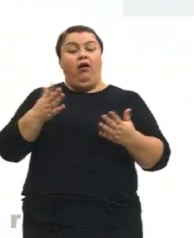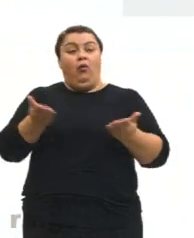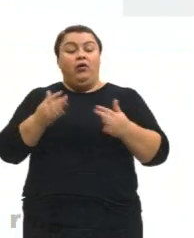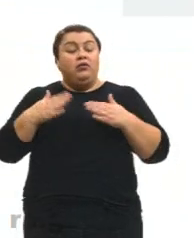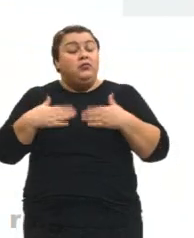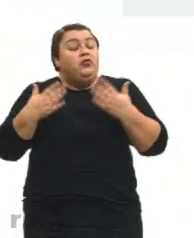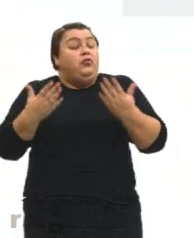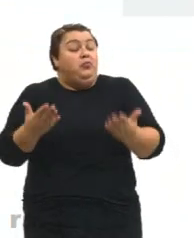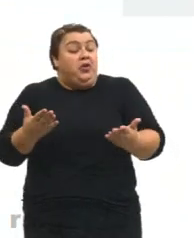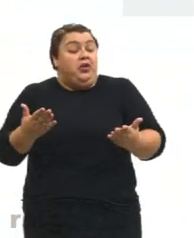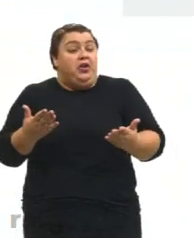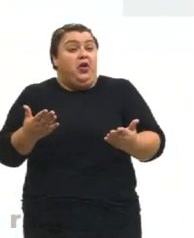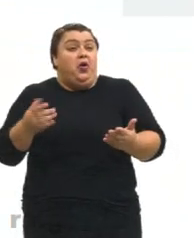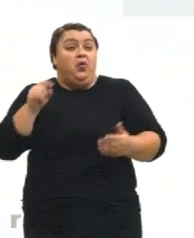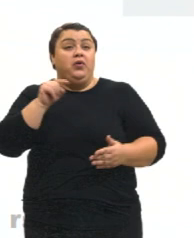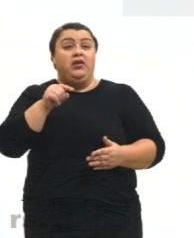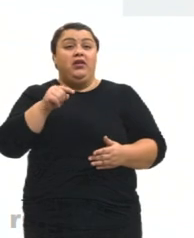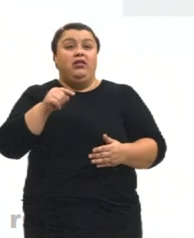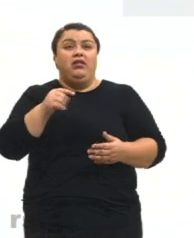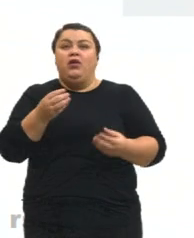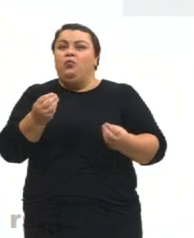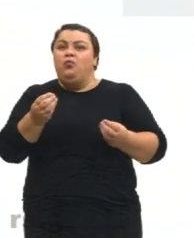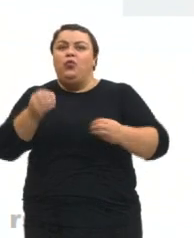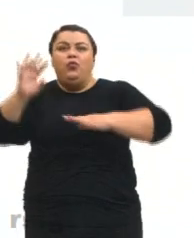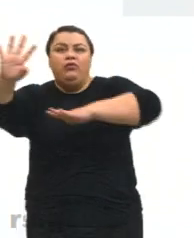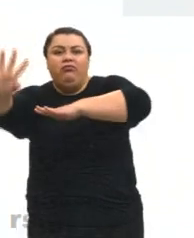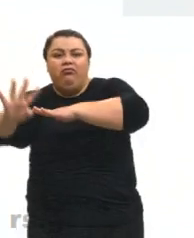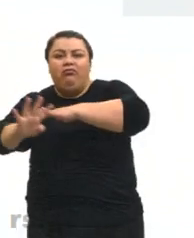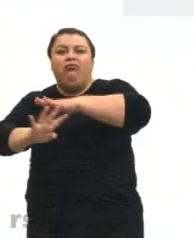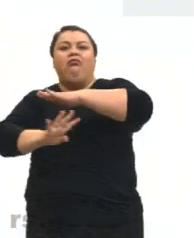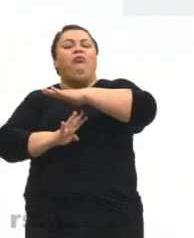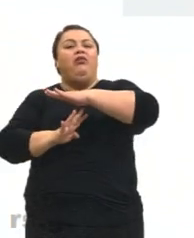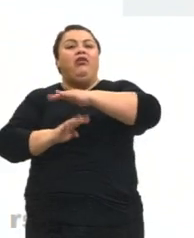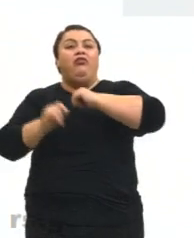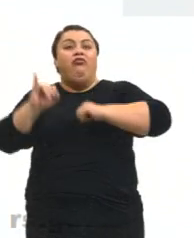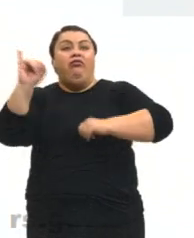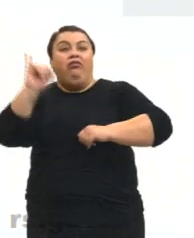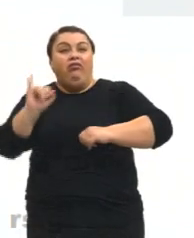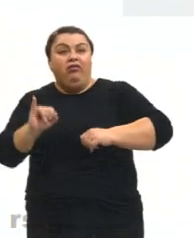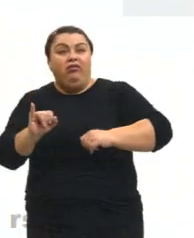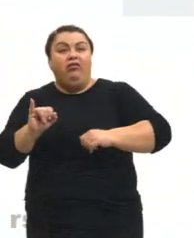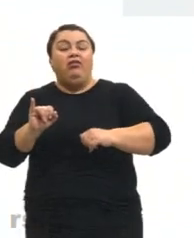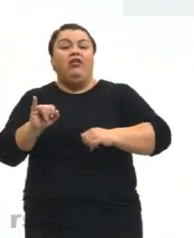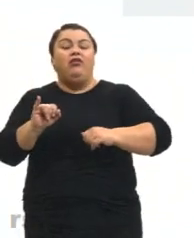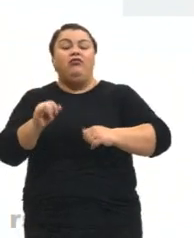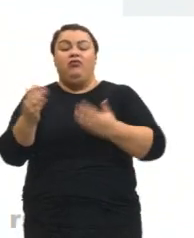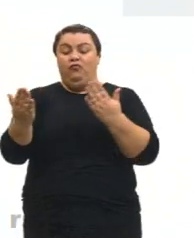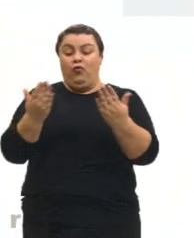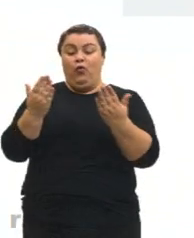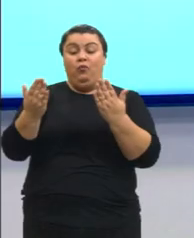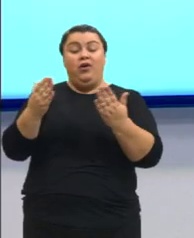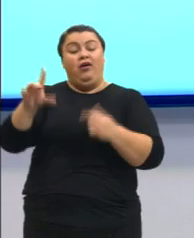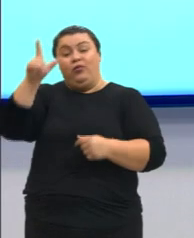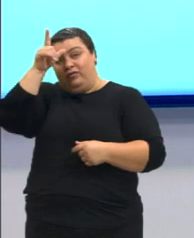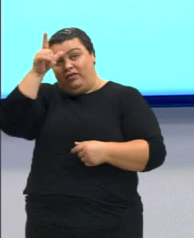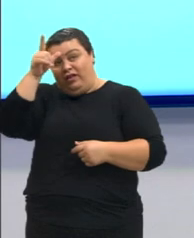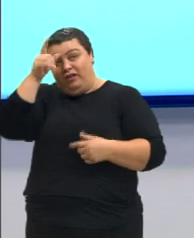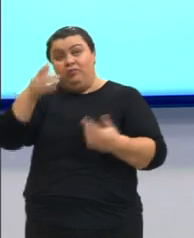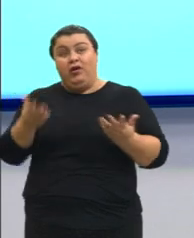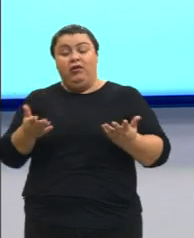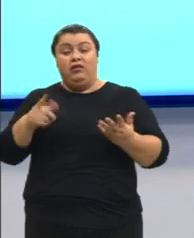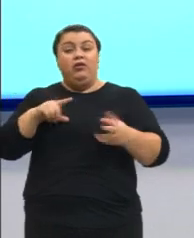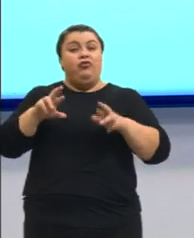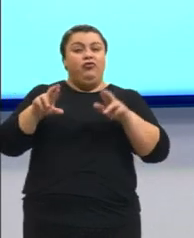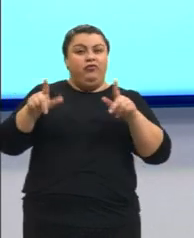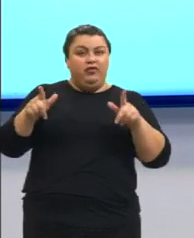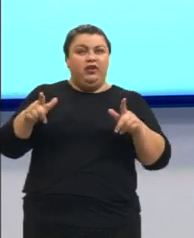surpreendeu muito fato de ter tanto emigrante italiano né Se a gente for comparar por exemplo com os alemães não é uma